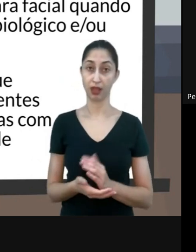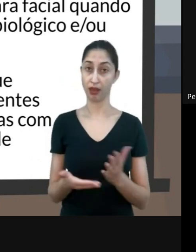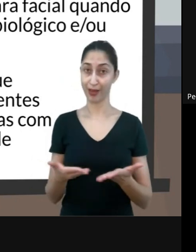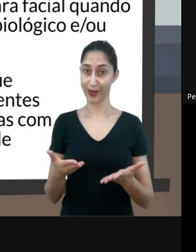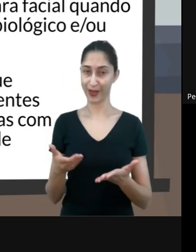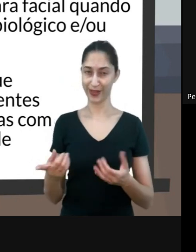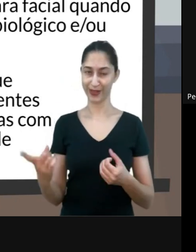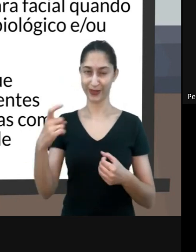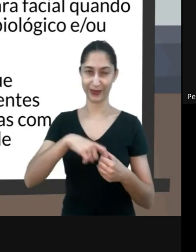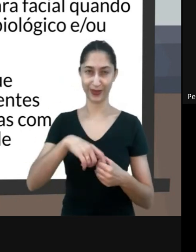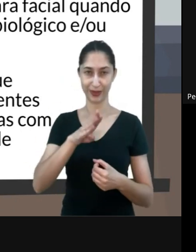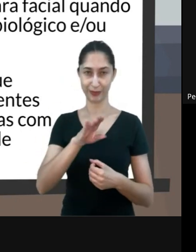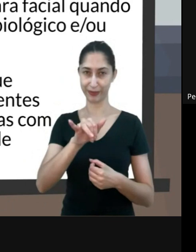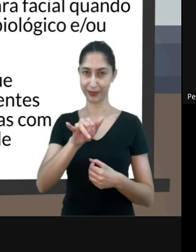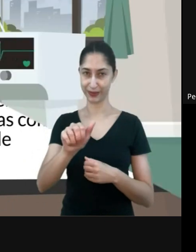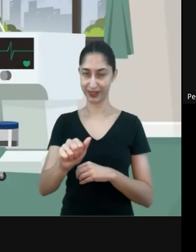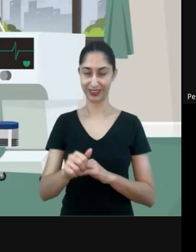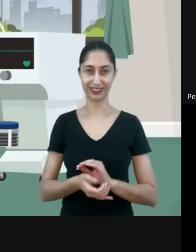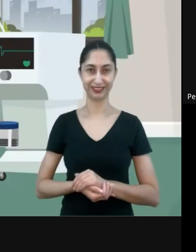agora é com você de novo.